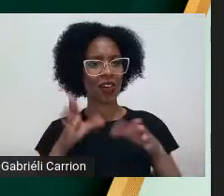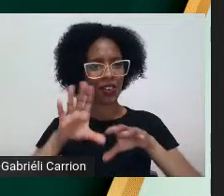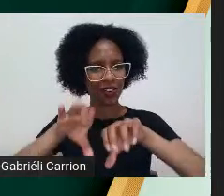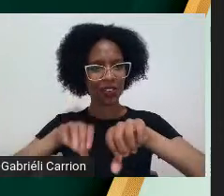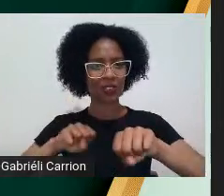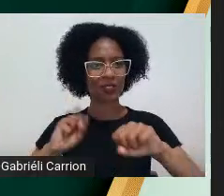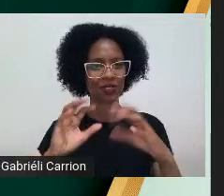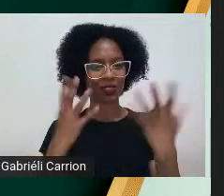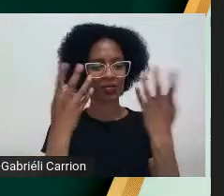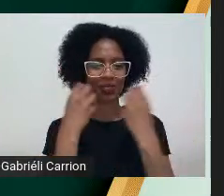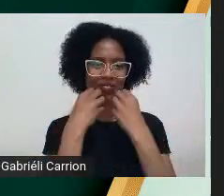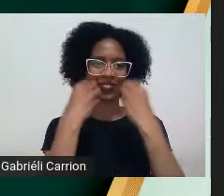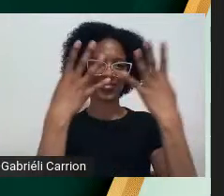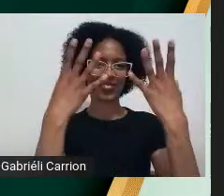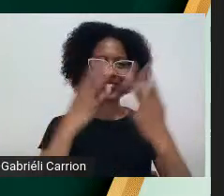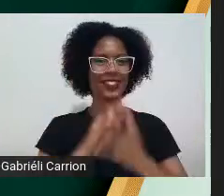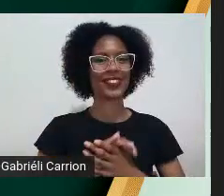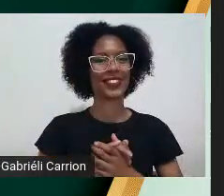excelente solenidade.